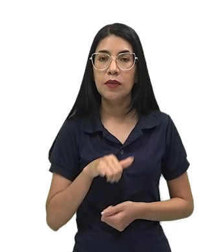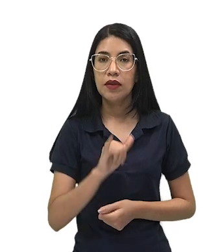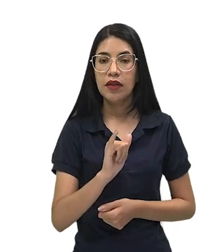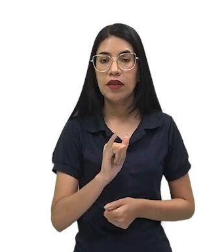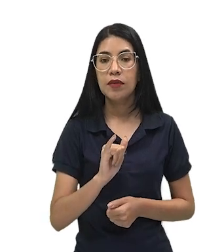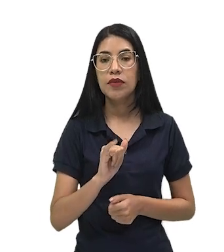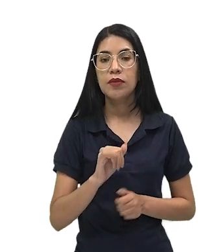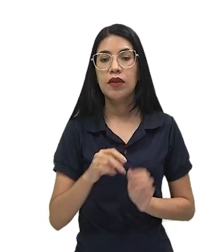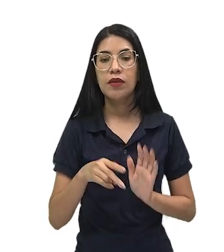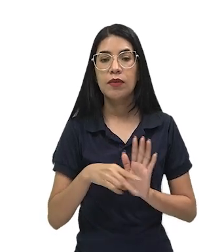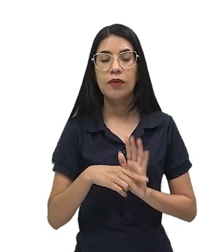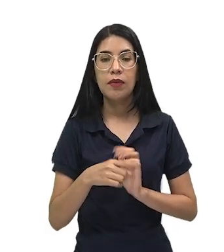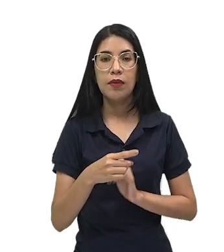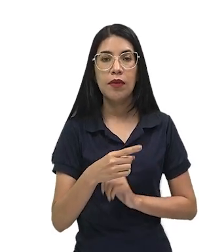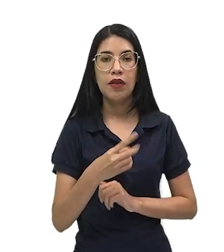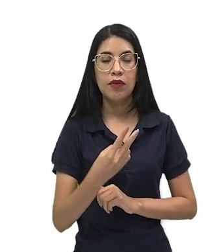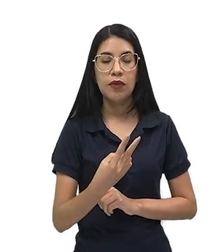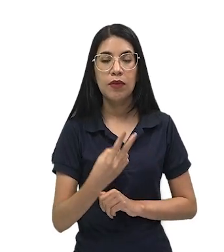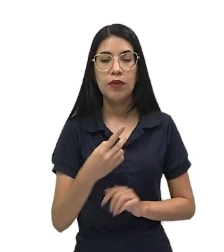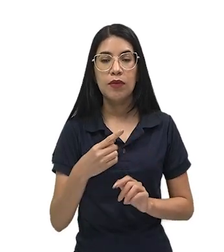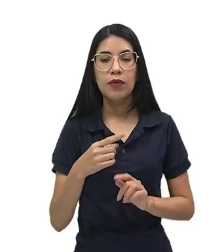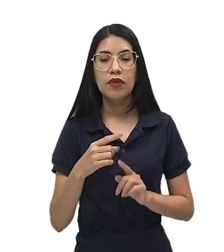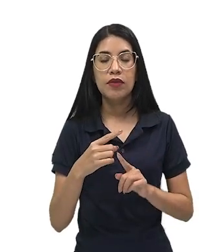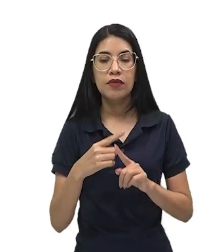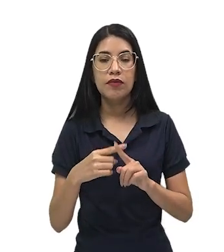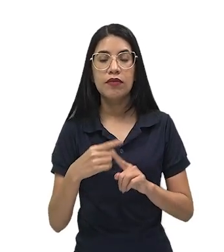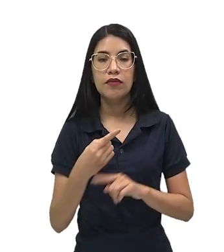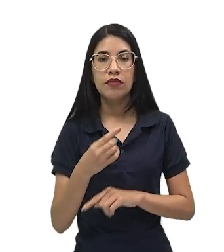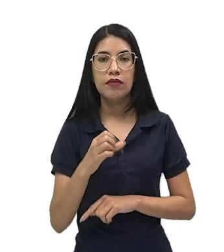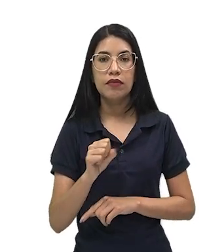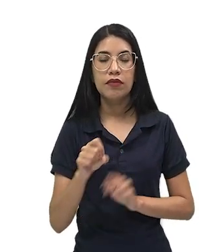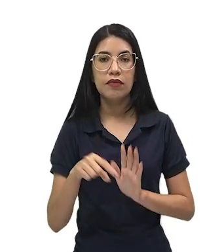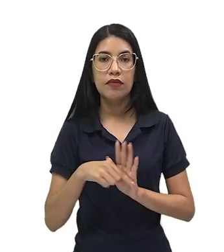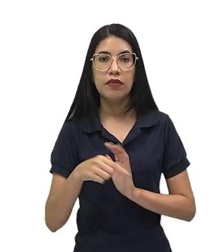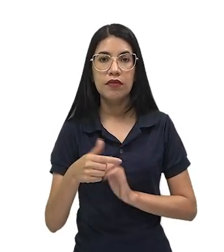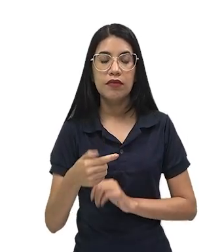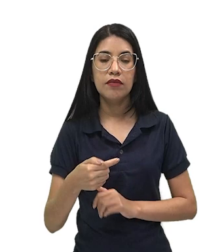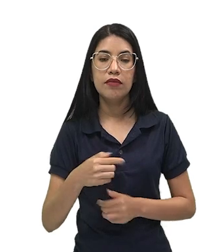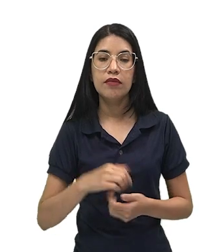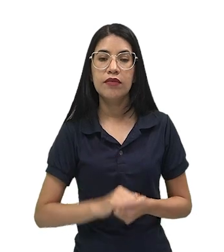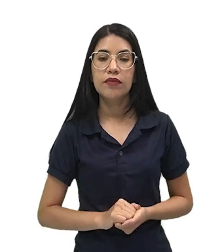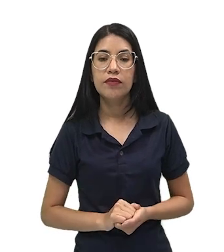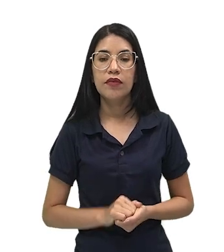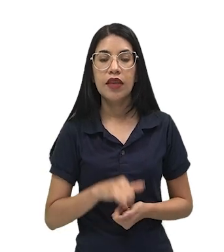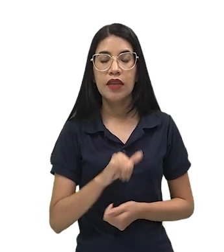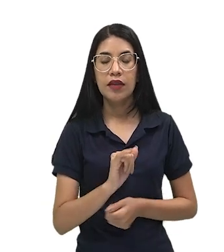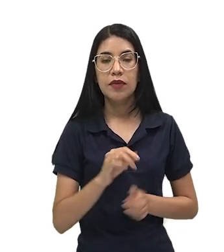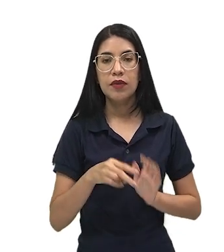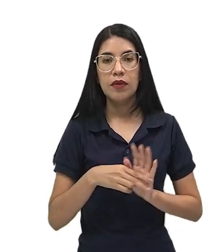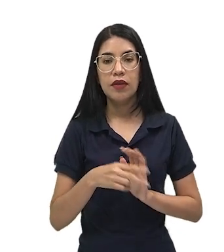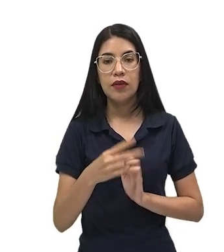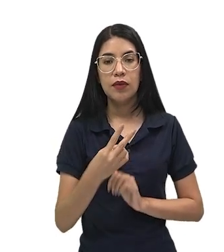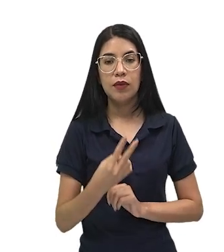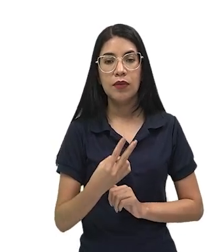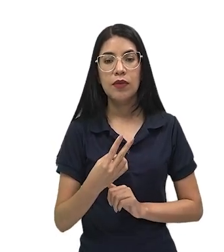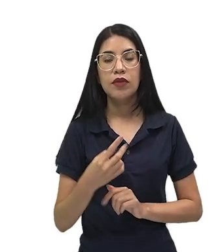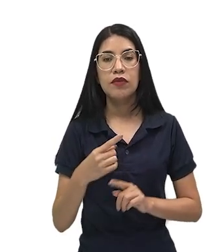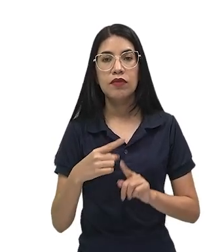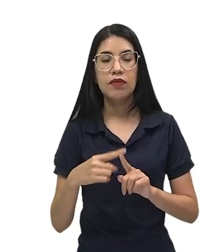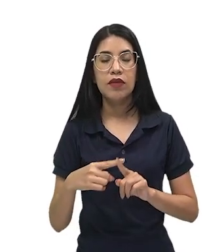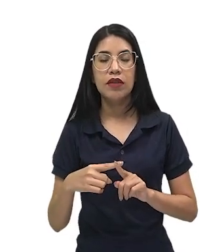18 menos 7. Então, y vai ser igual a 2 vezes 18 menos 7. Isso aqui vai me